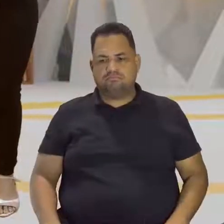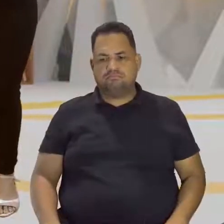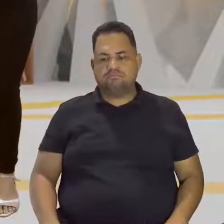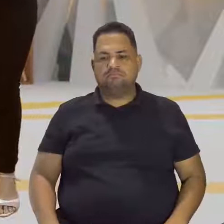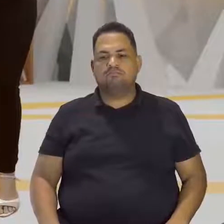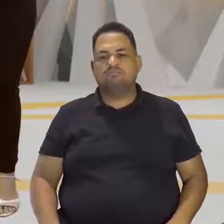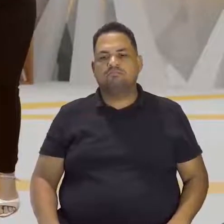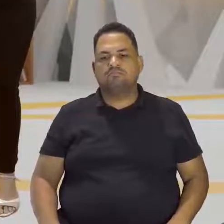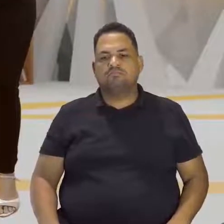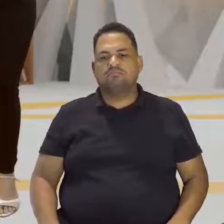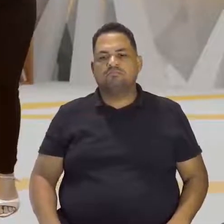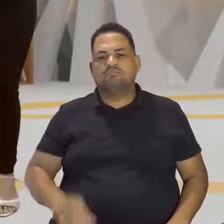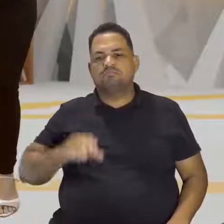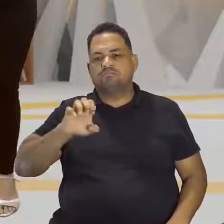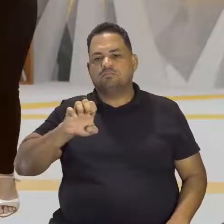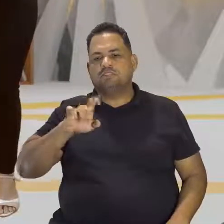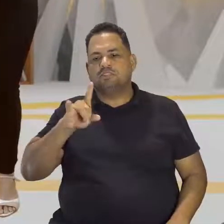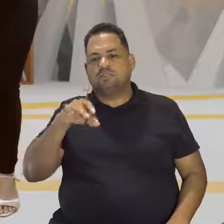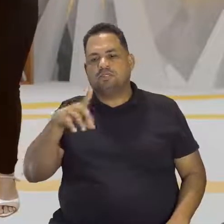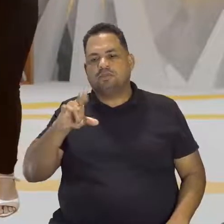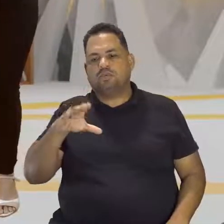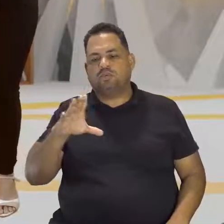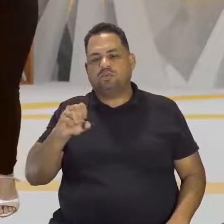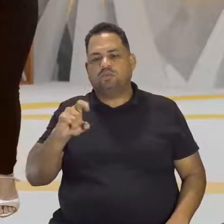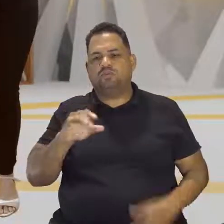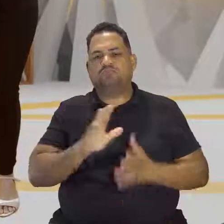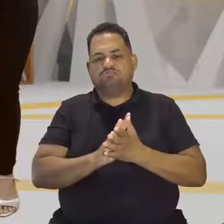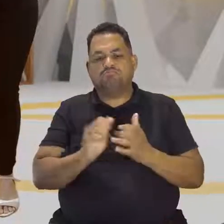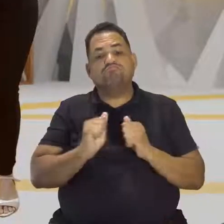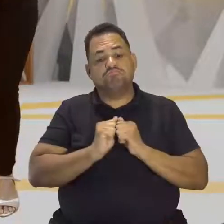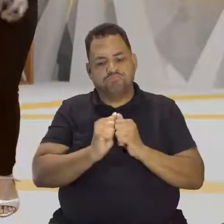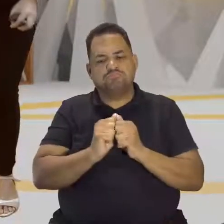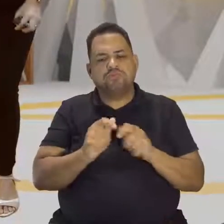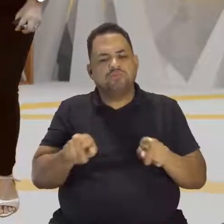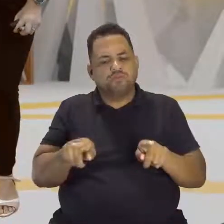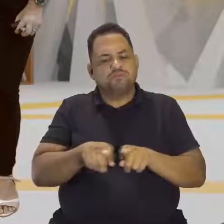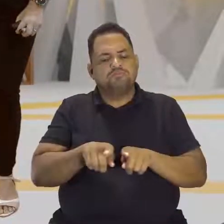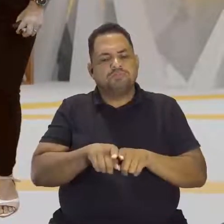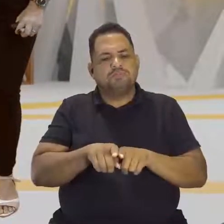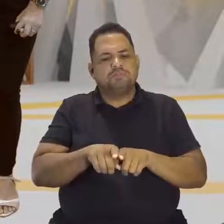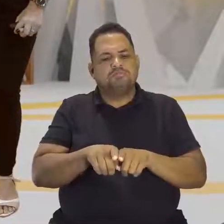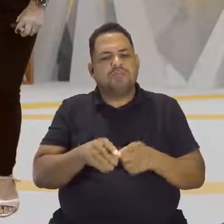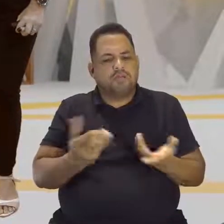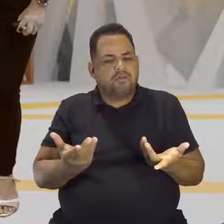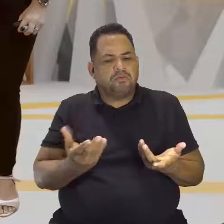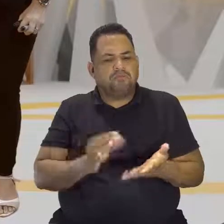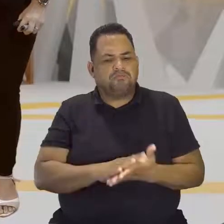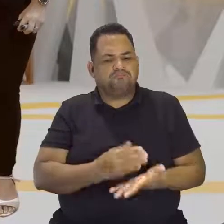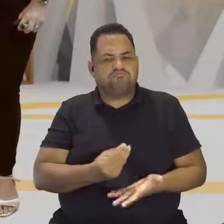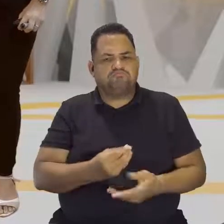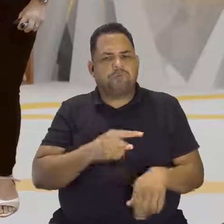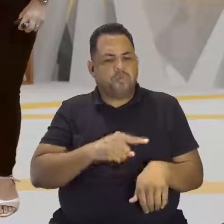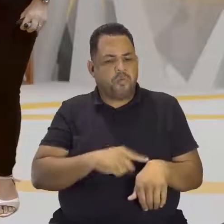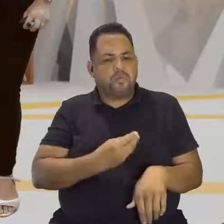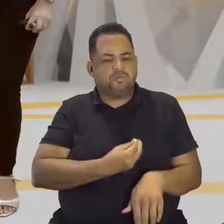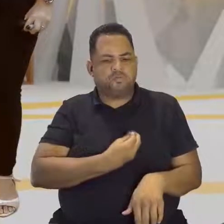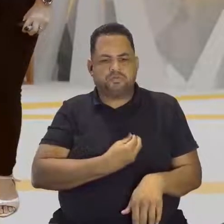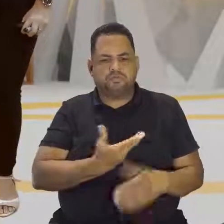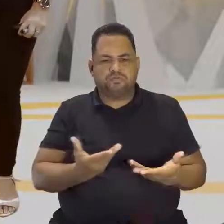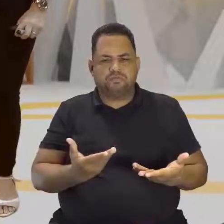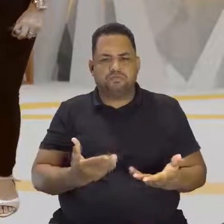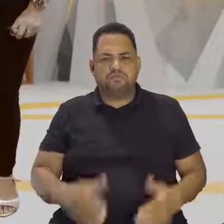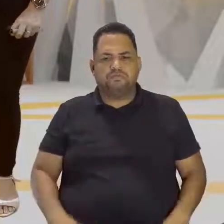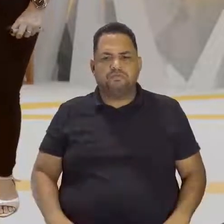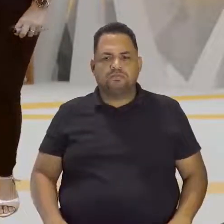esses estereótipos nos acompanham até hoje. Acompanham a